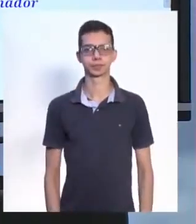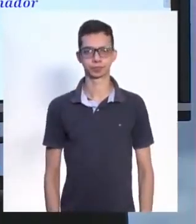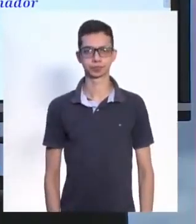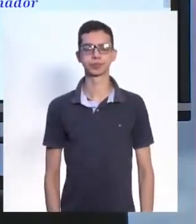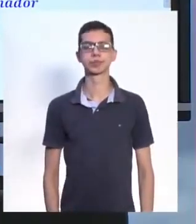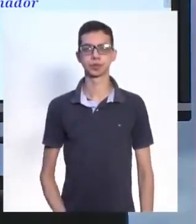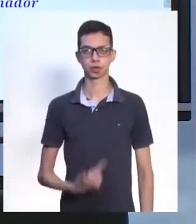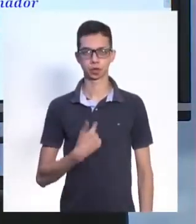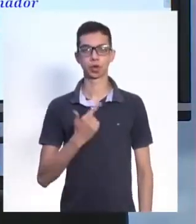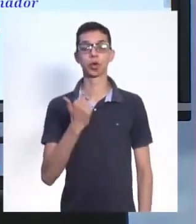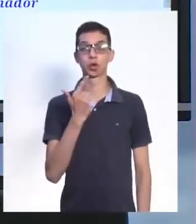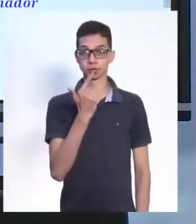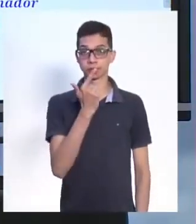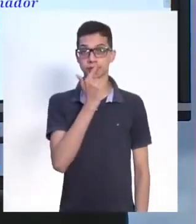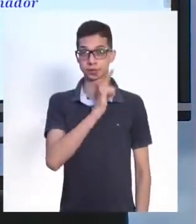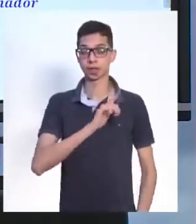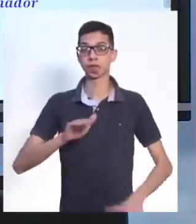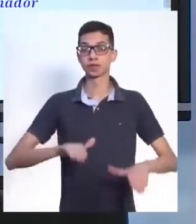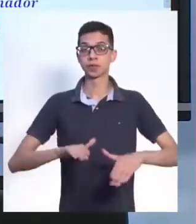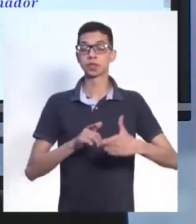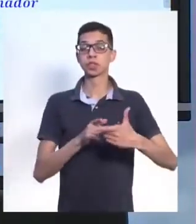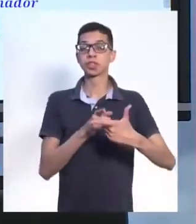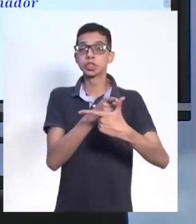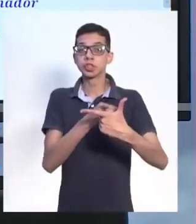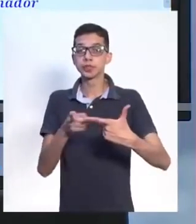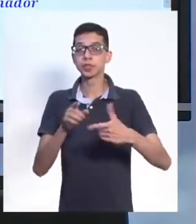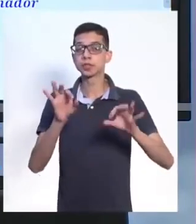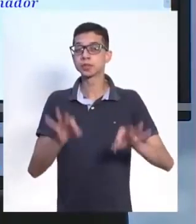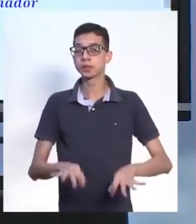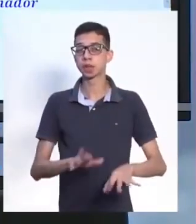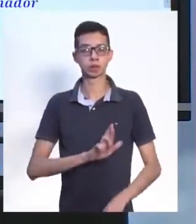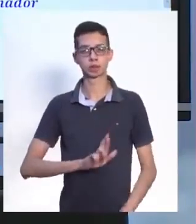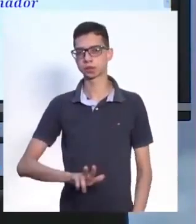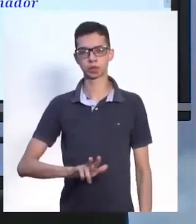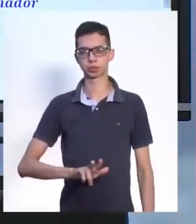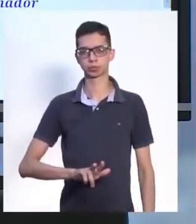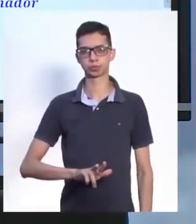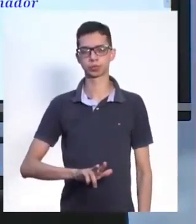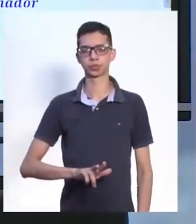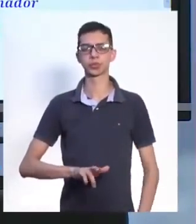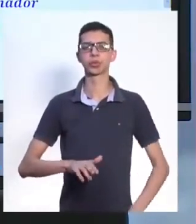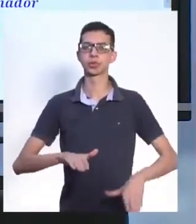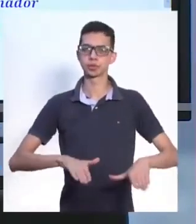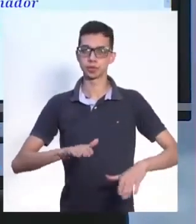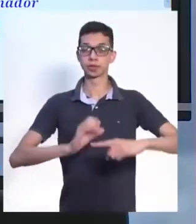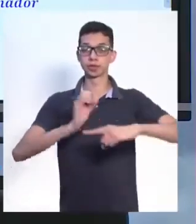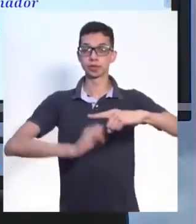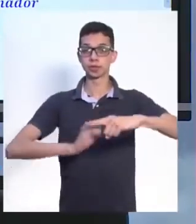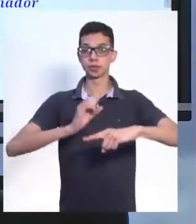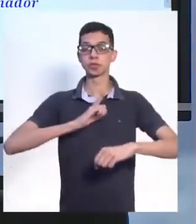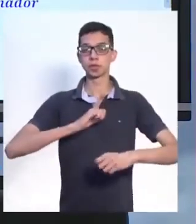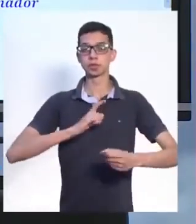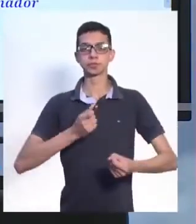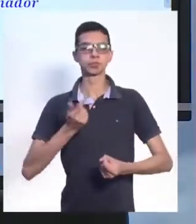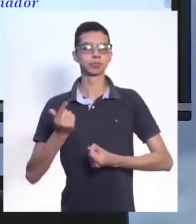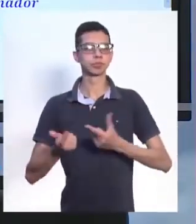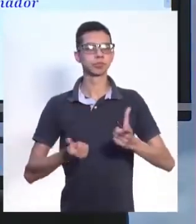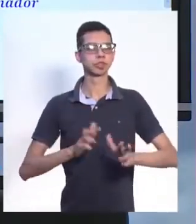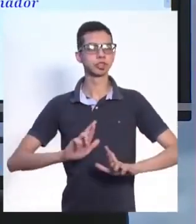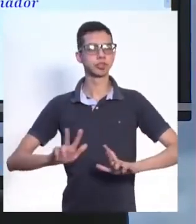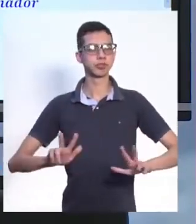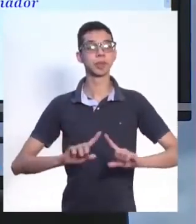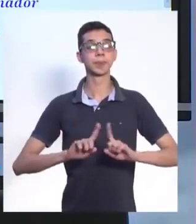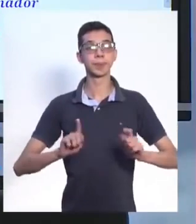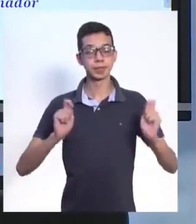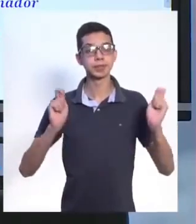colocar, mesmo que seja uma divisão às vezes não exata, né? Uma fração que pode acontecer, mas eu consigo, no caso